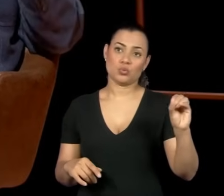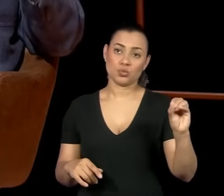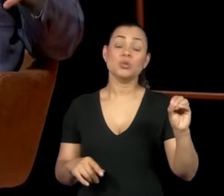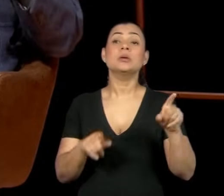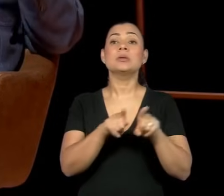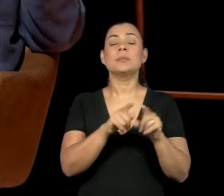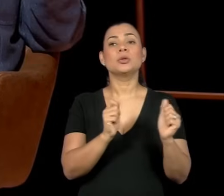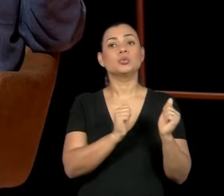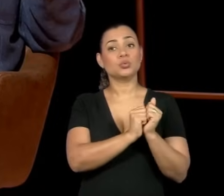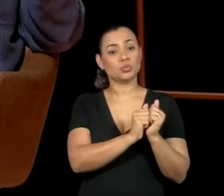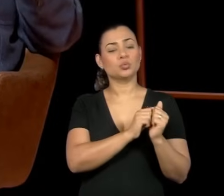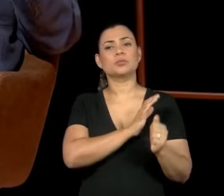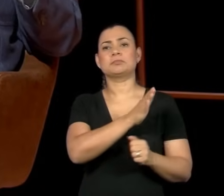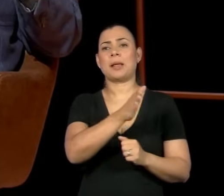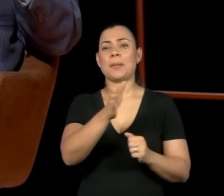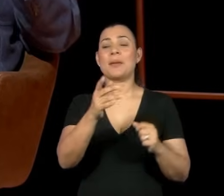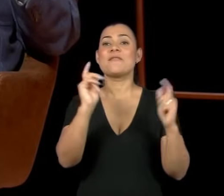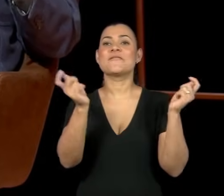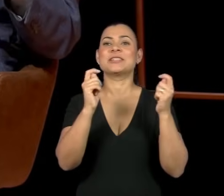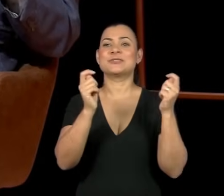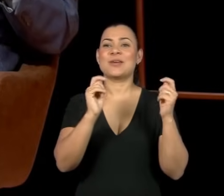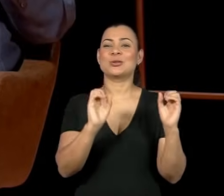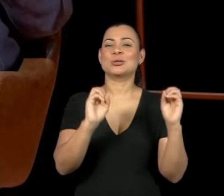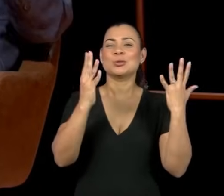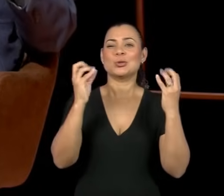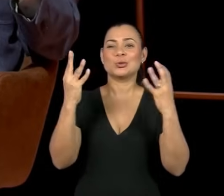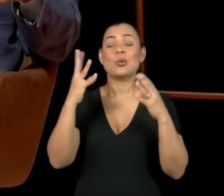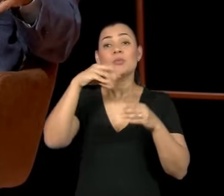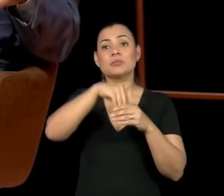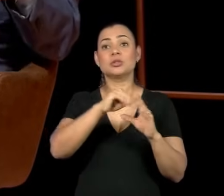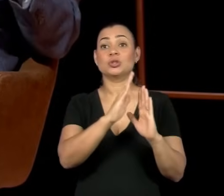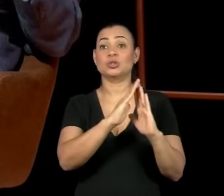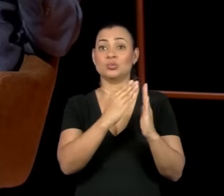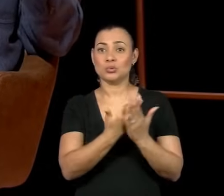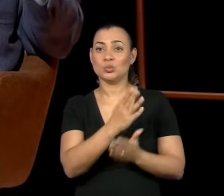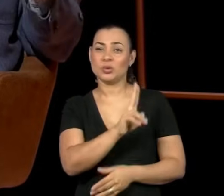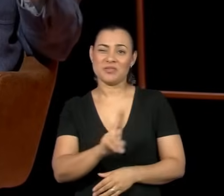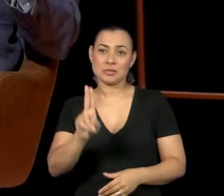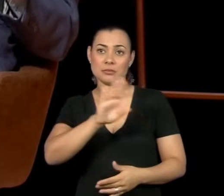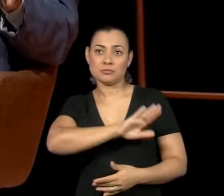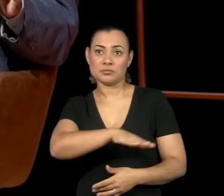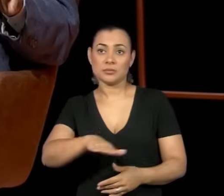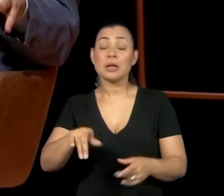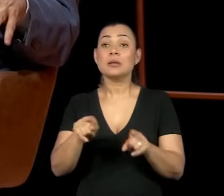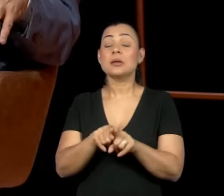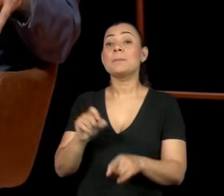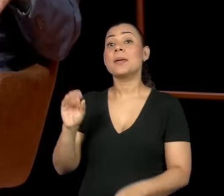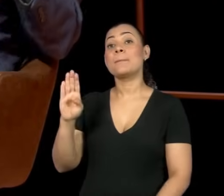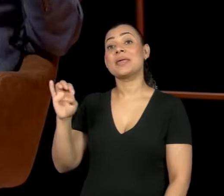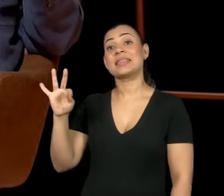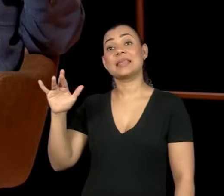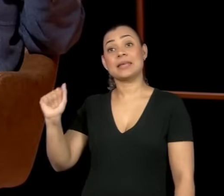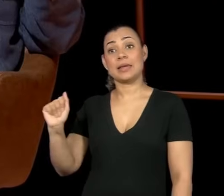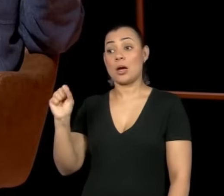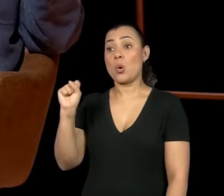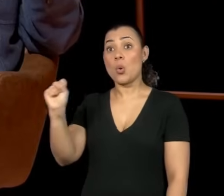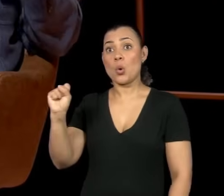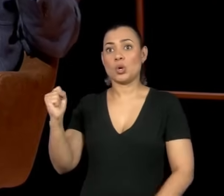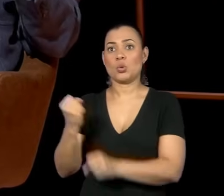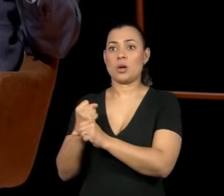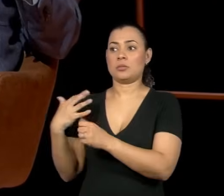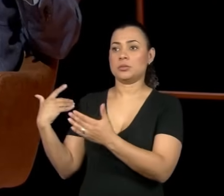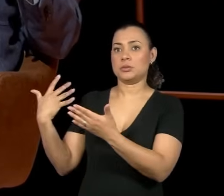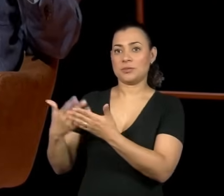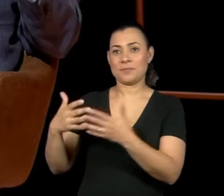universitários com Caetano. No começo foram 200 shows com Gilberto Gil. E Bethânia, durante 8 anos, eu fiz